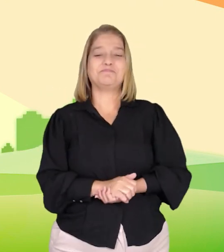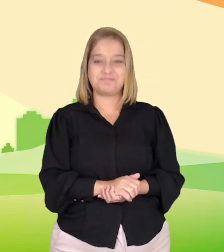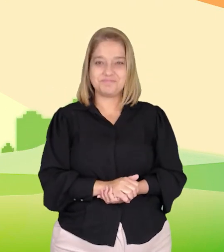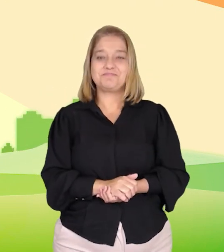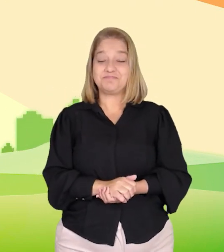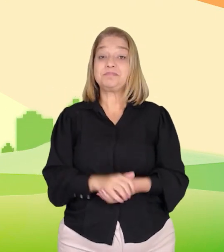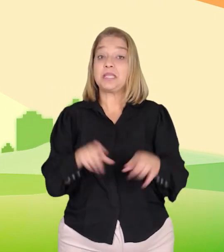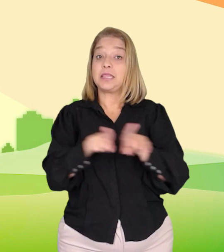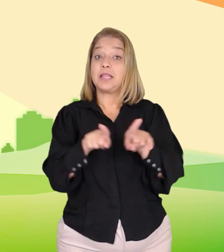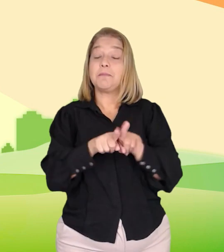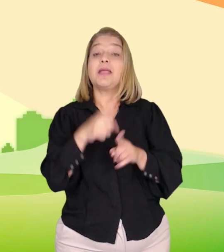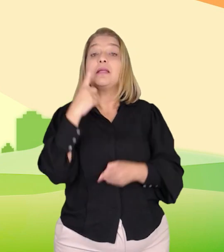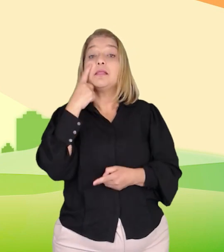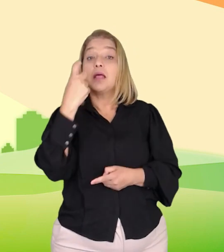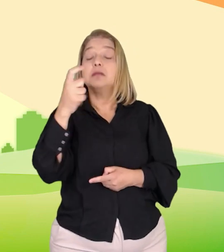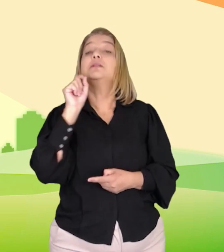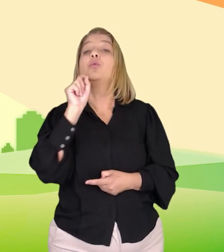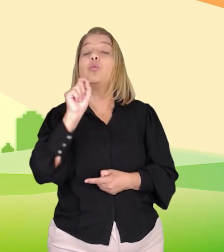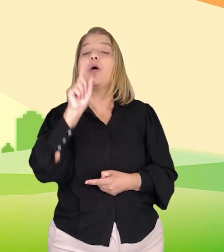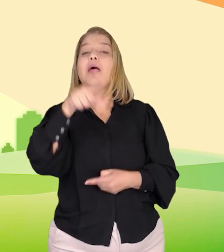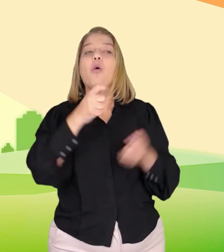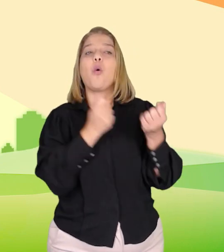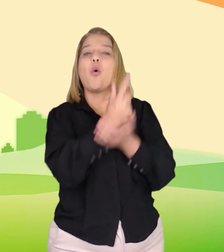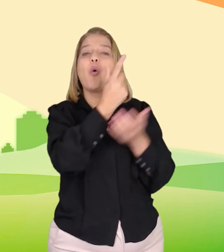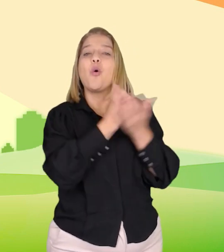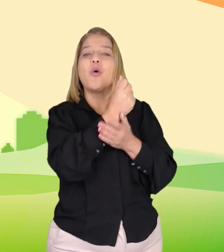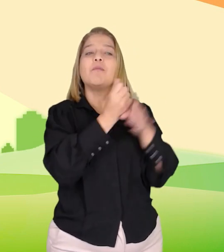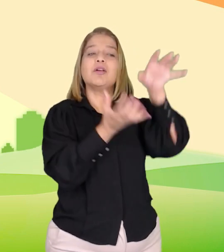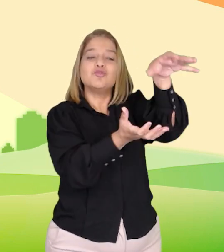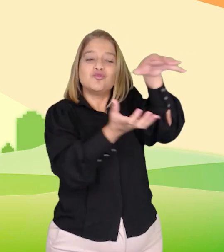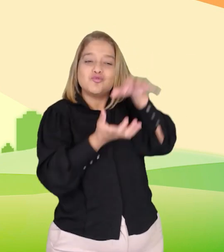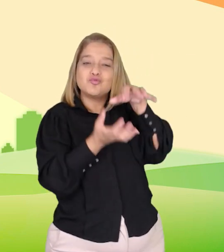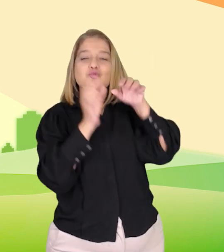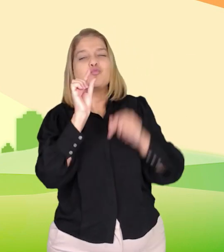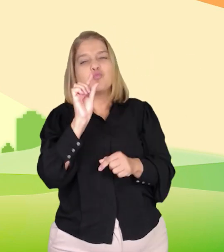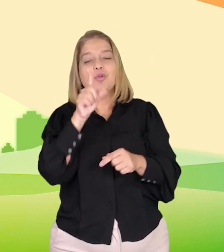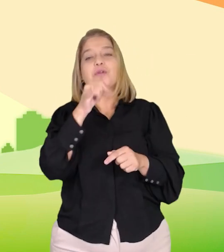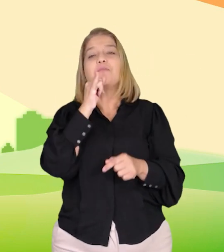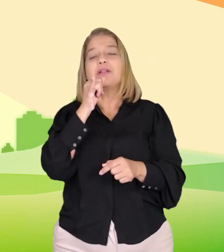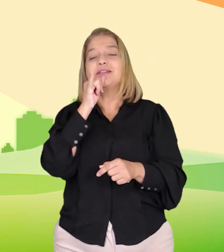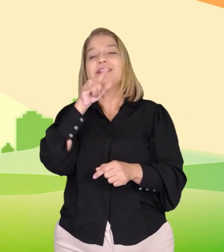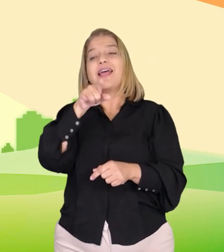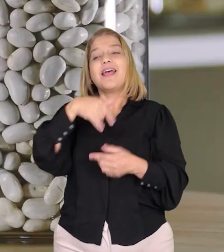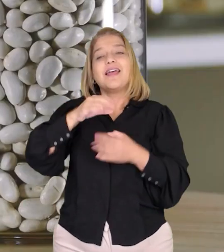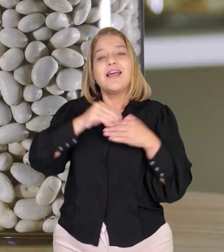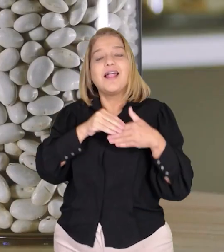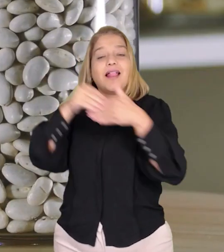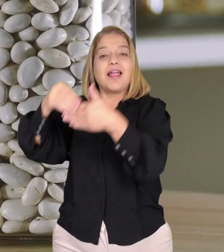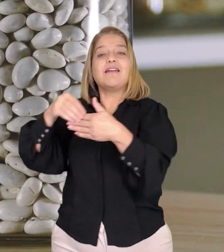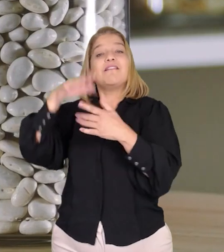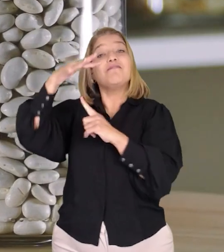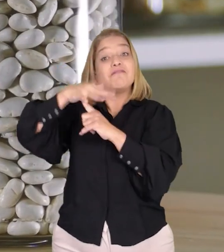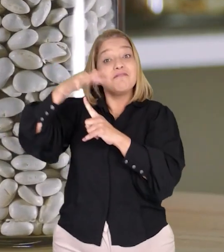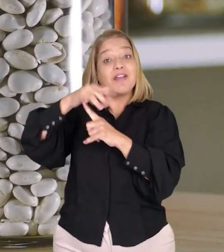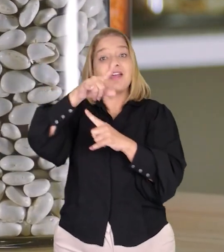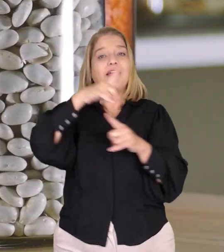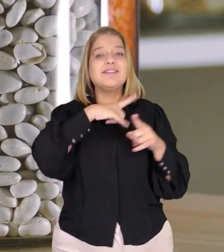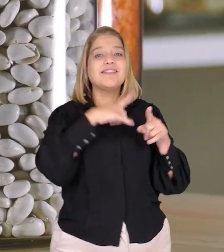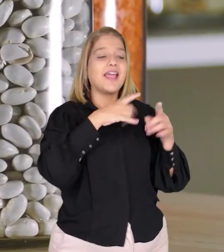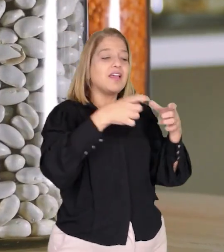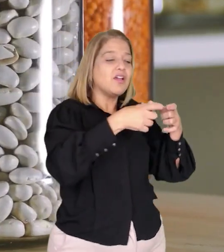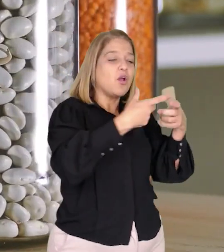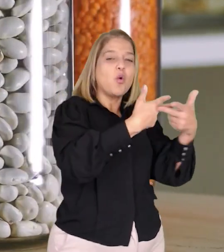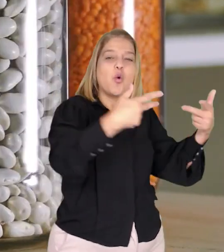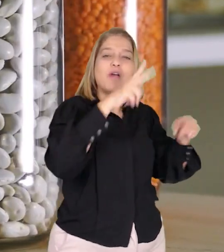Mara. Uma prática interessante também é comprar produtos a granel. Você pode levar para a feira